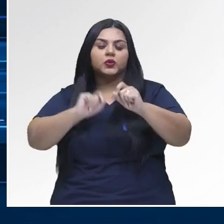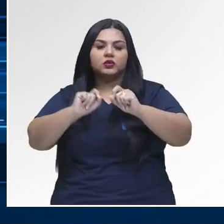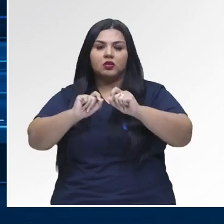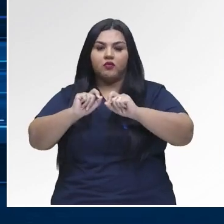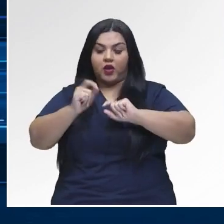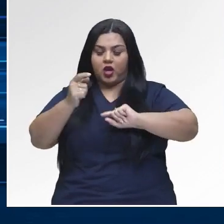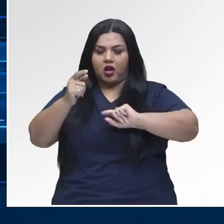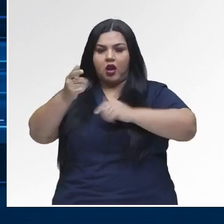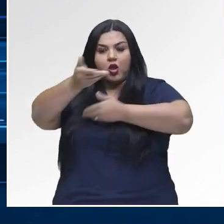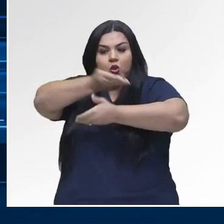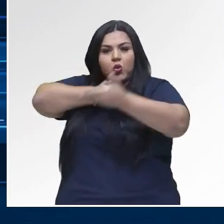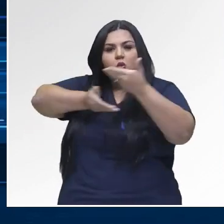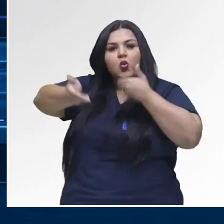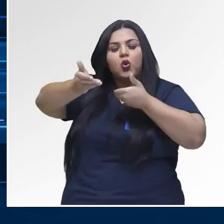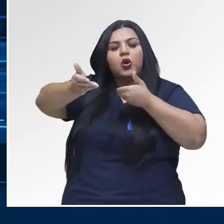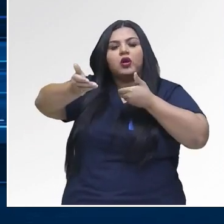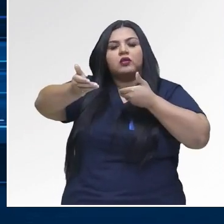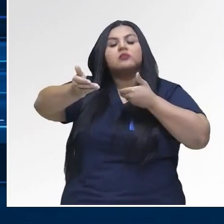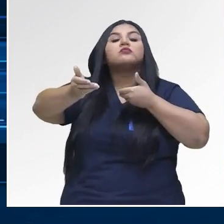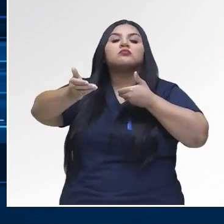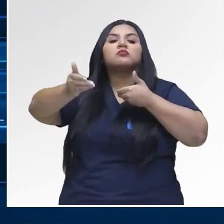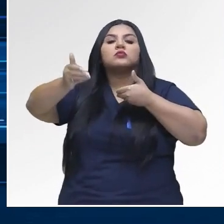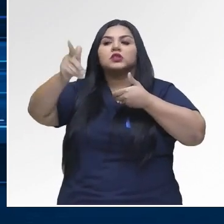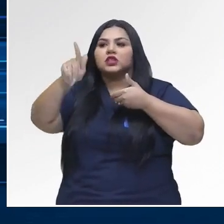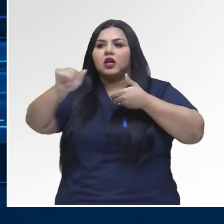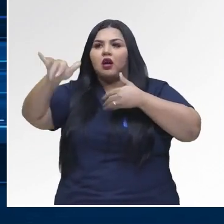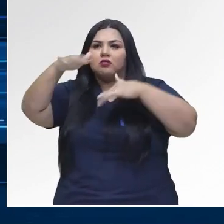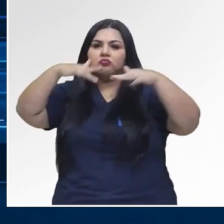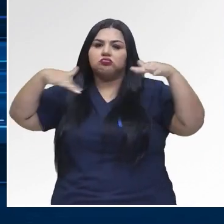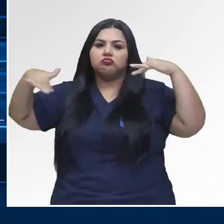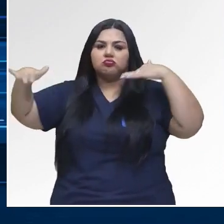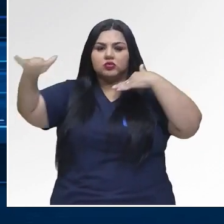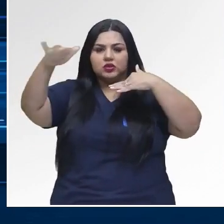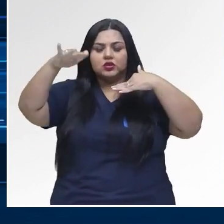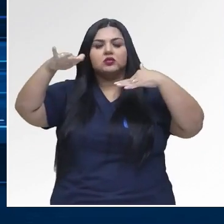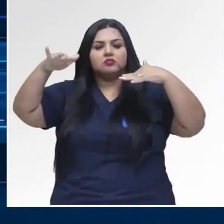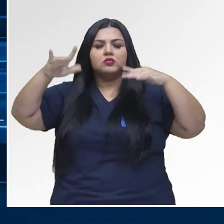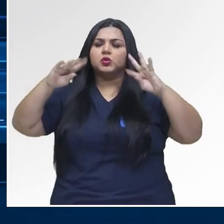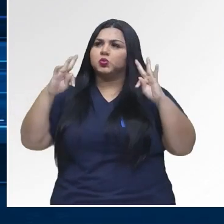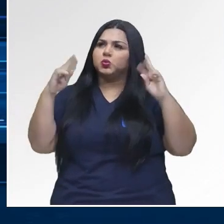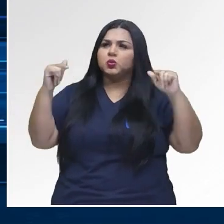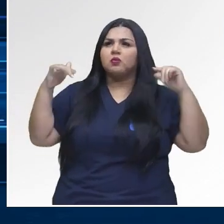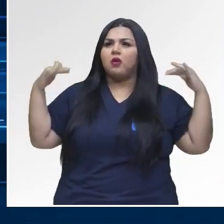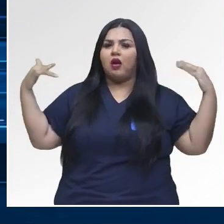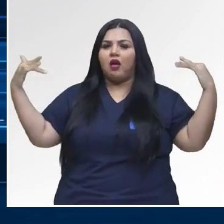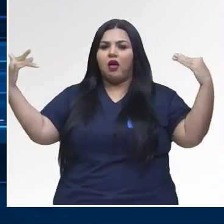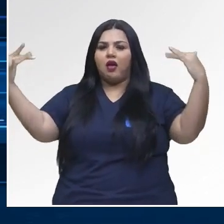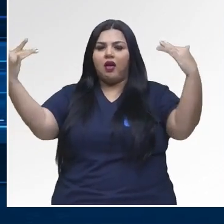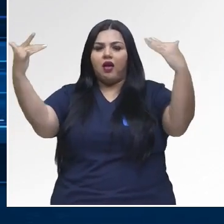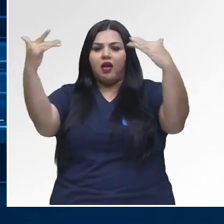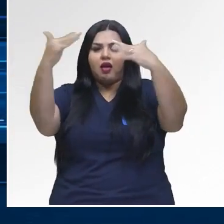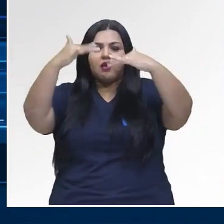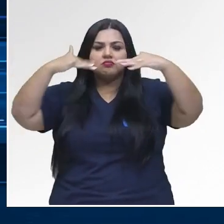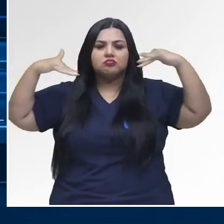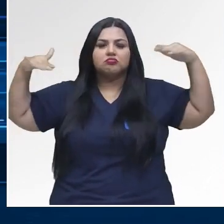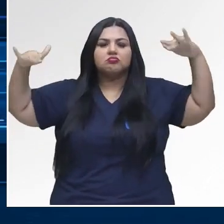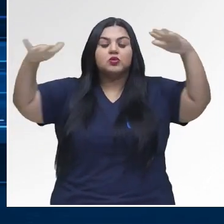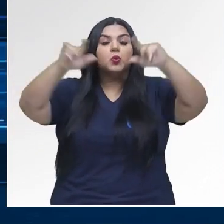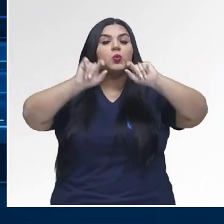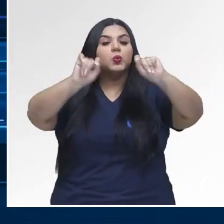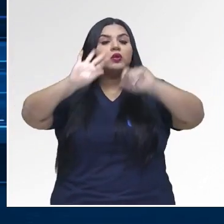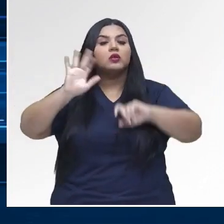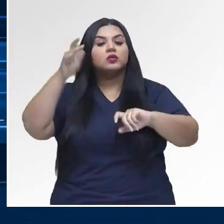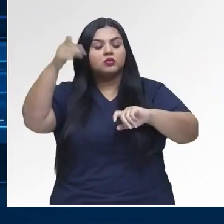trocas gasosas, né? Então, temos o nosso ar, né? Tem ar aqui em todos os ambientes, né? E aí, o que acontece no